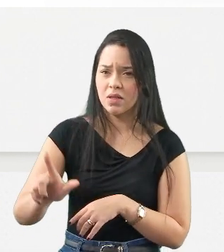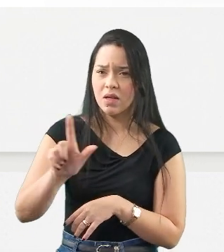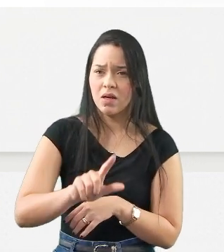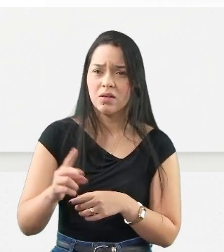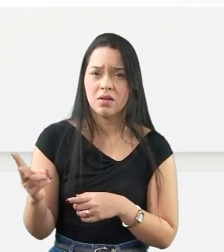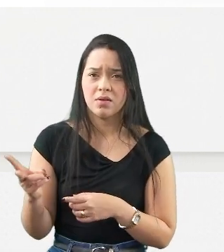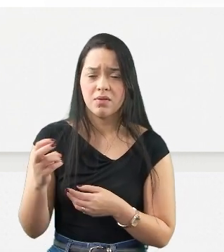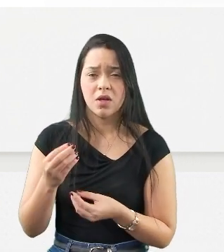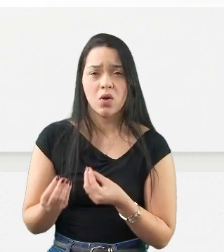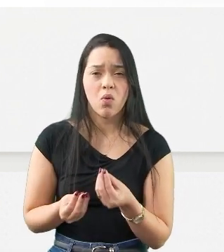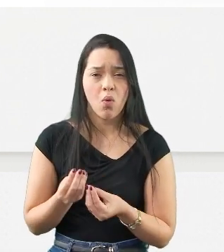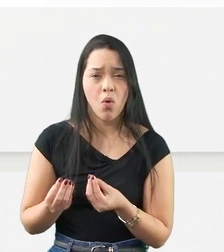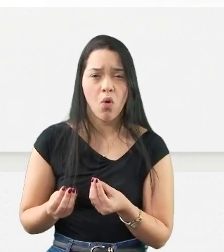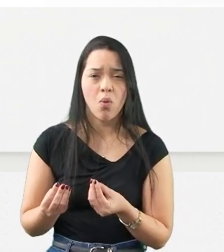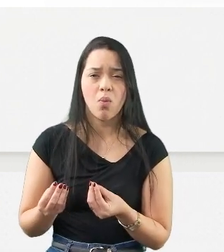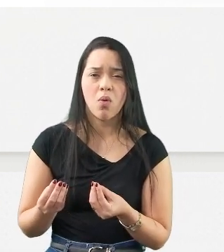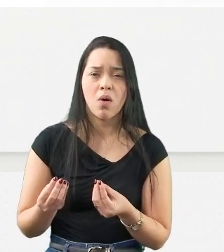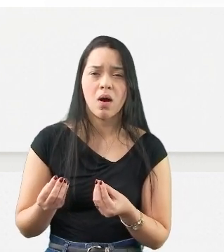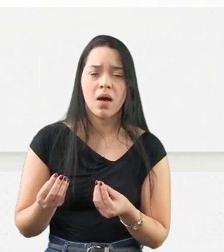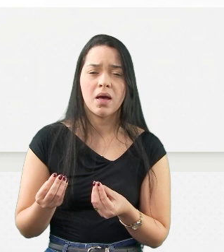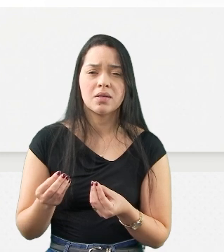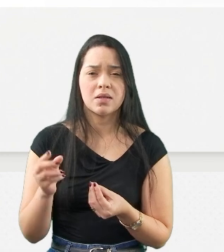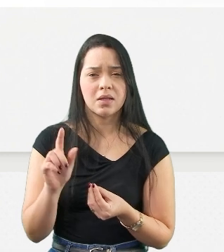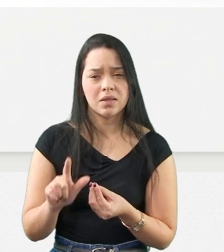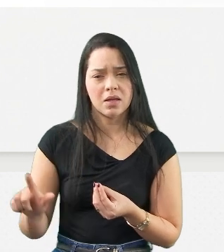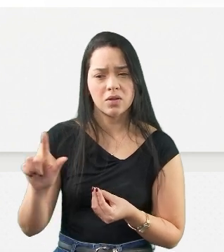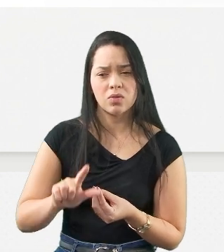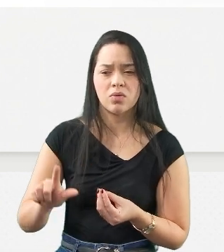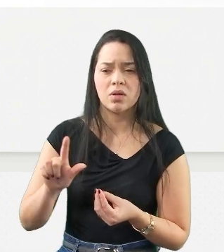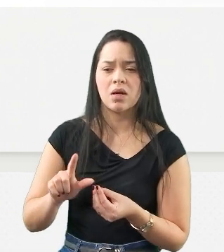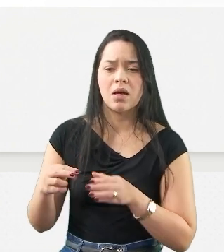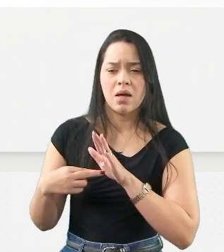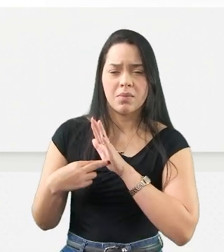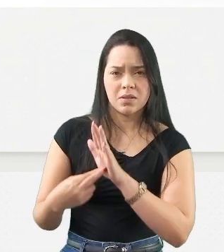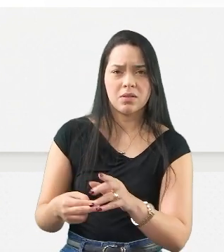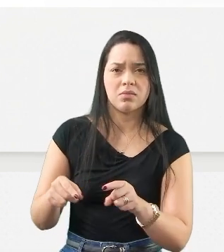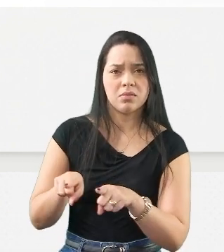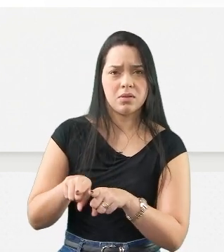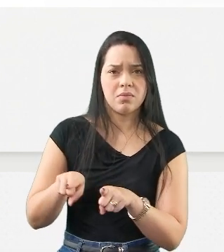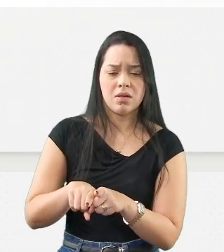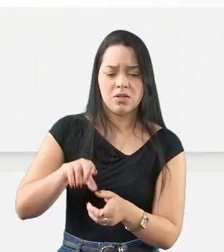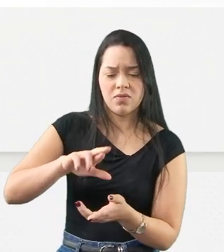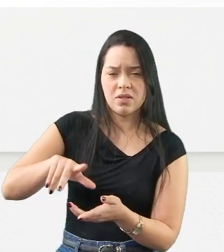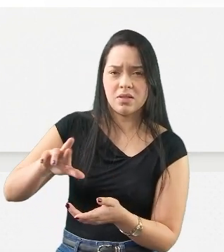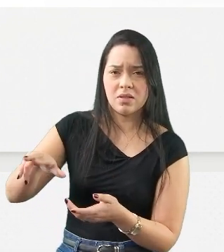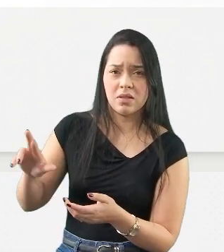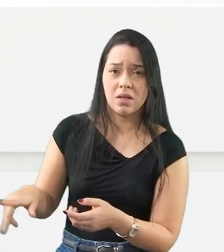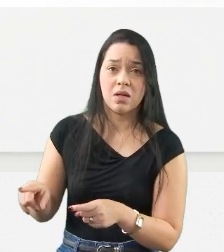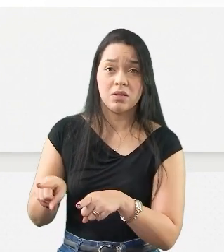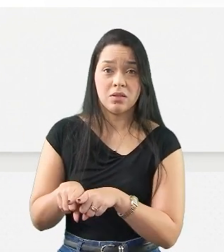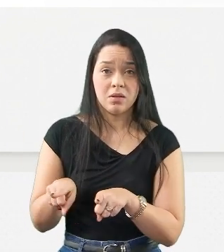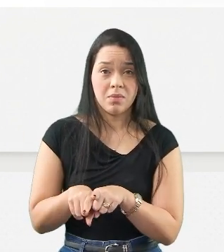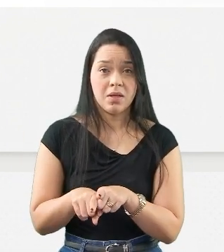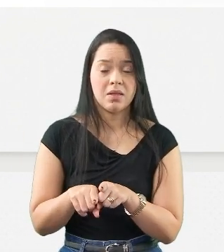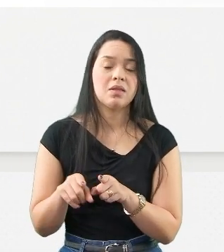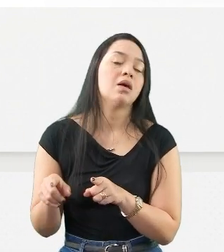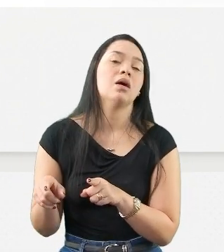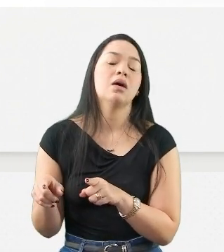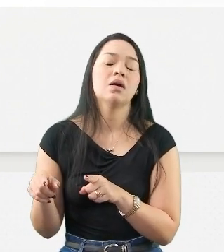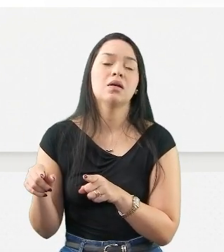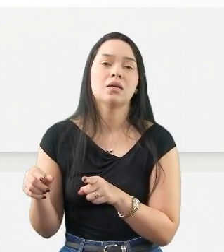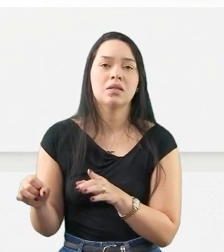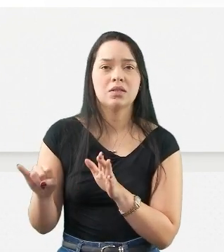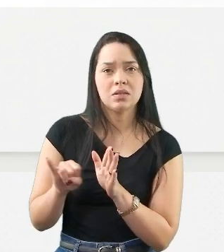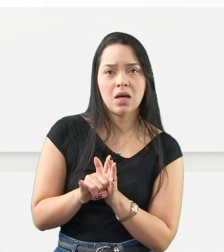de que forma essa literatura pode estar representando essa diversidade e essa questão da identidade de